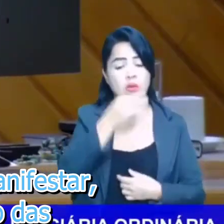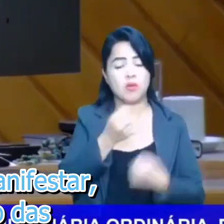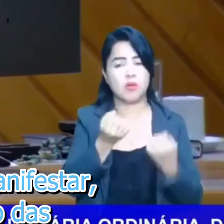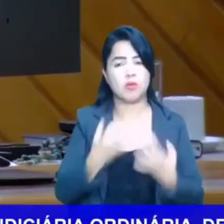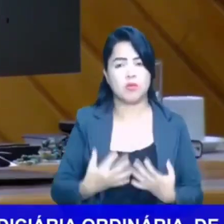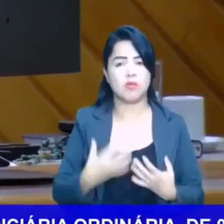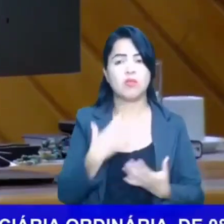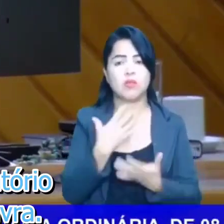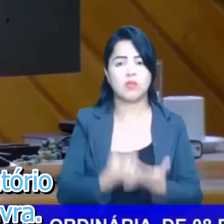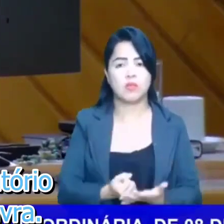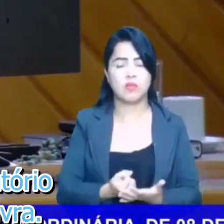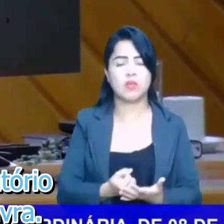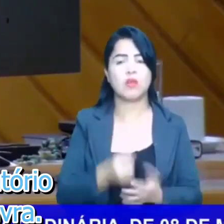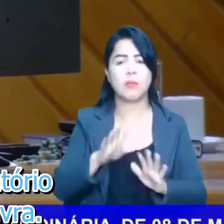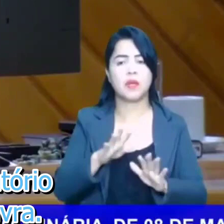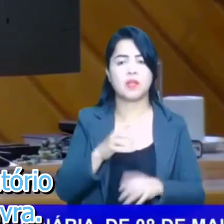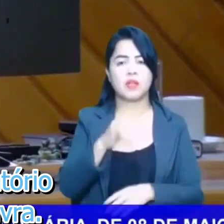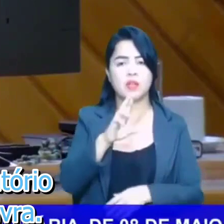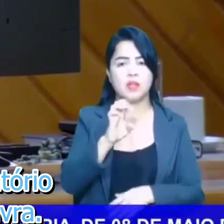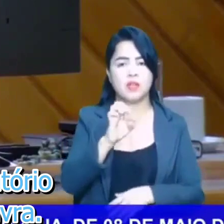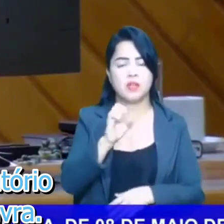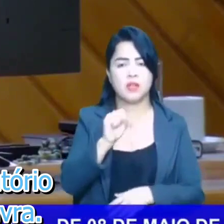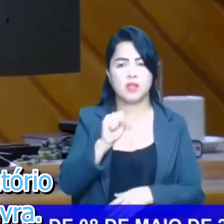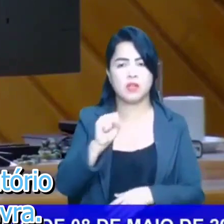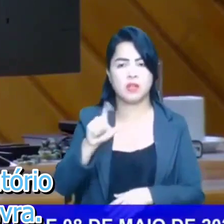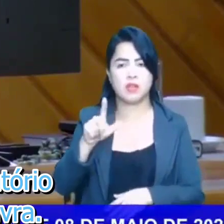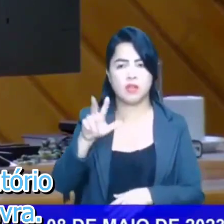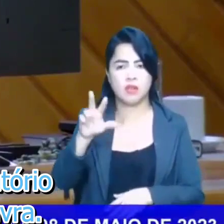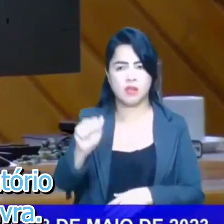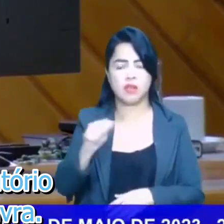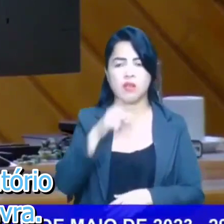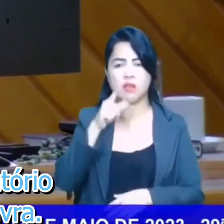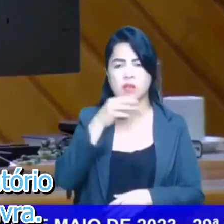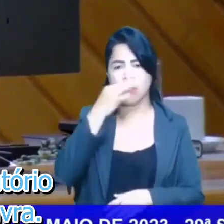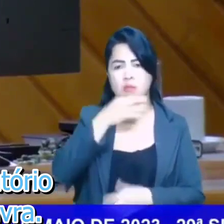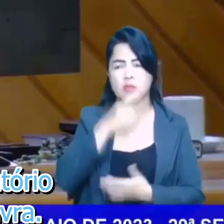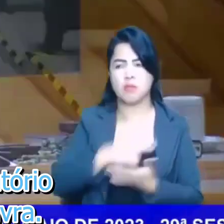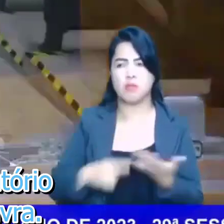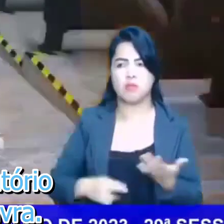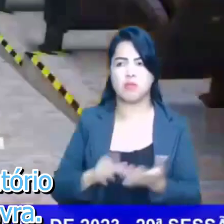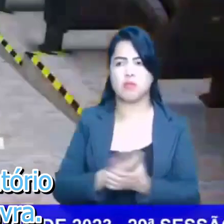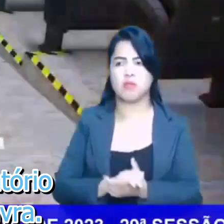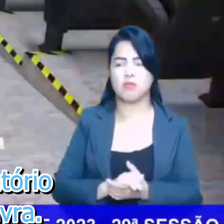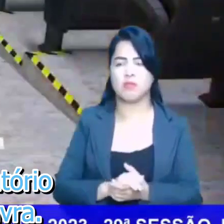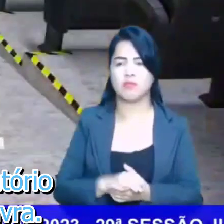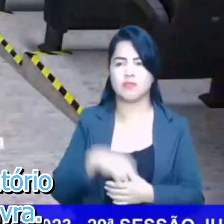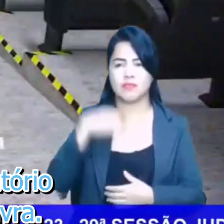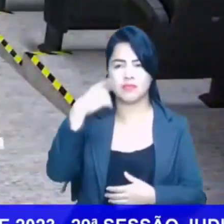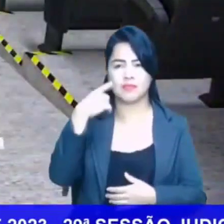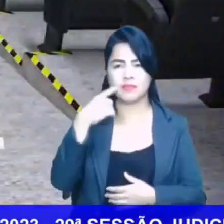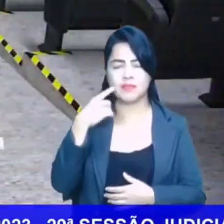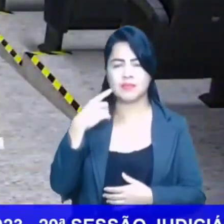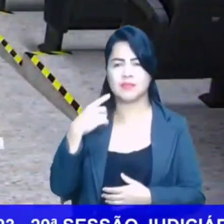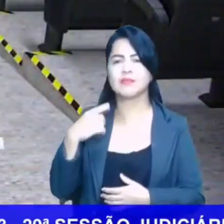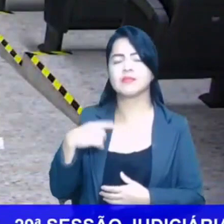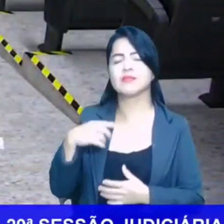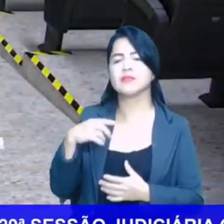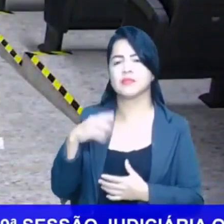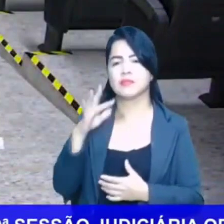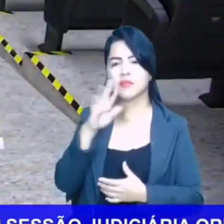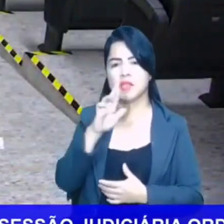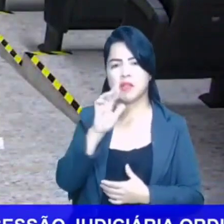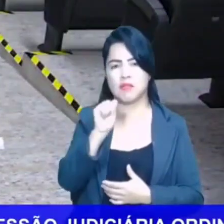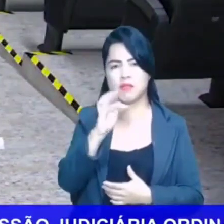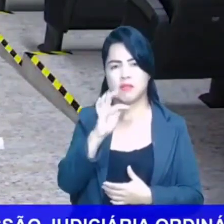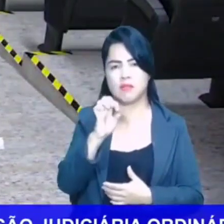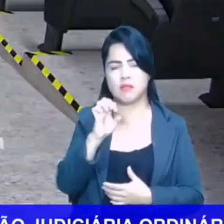opinou pela aprovação das contas com ressalva em todos os feitos. É o relatório. Relatora, doutora Rafaela, Vossa Excelência está com a palavra.